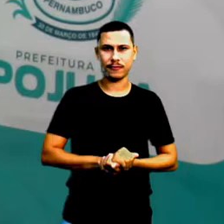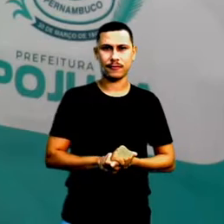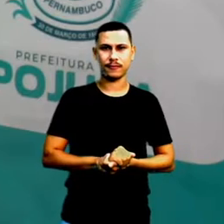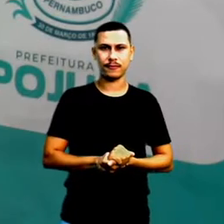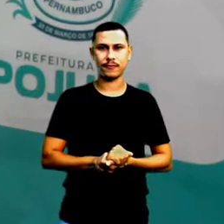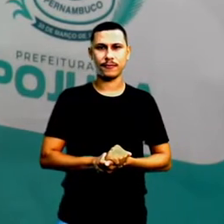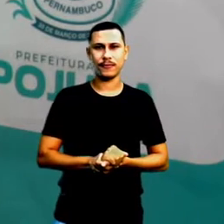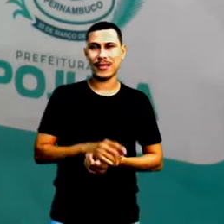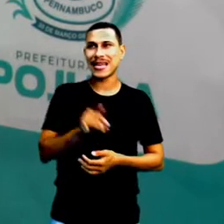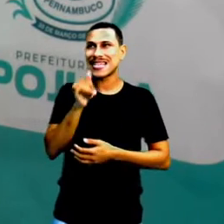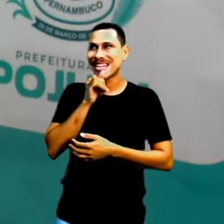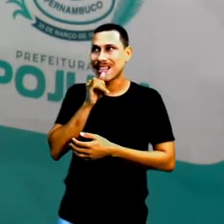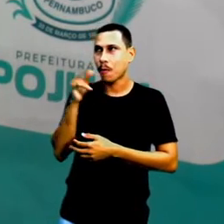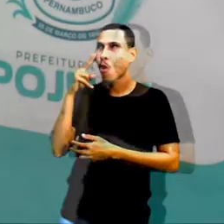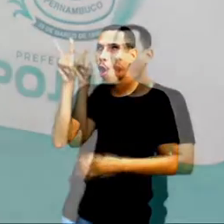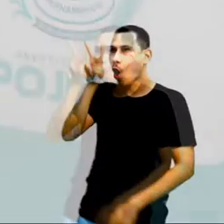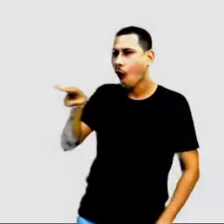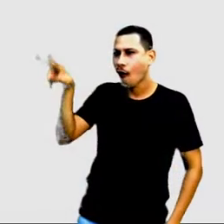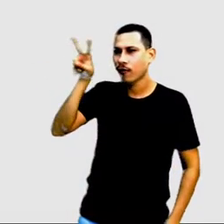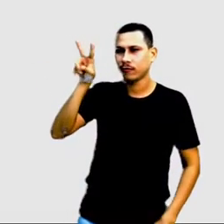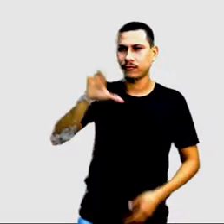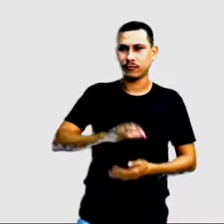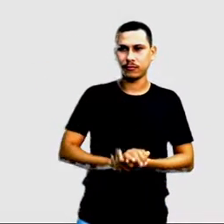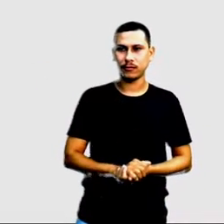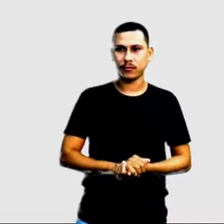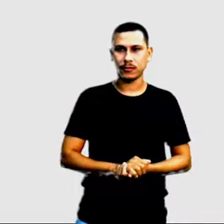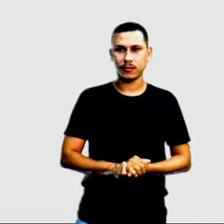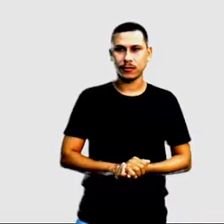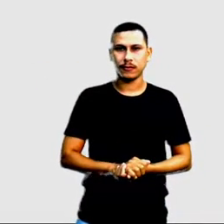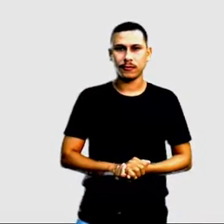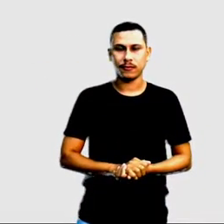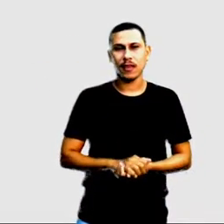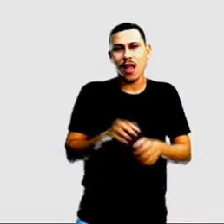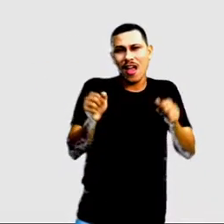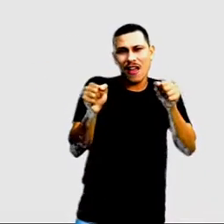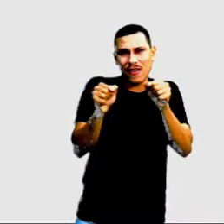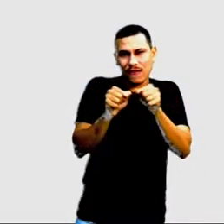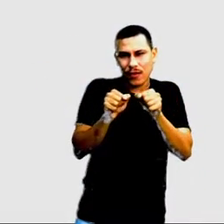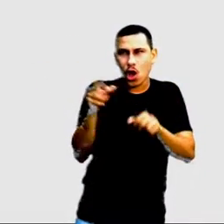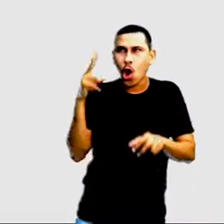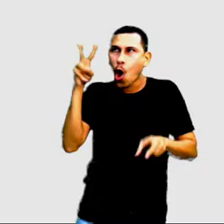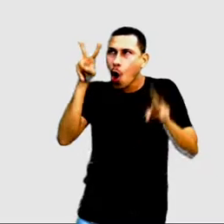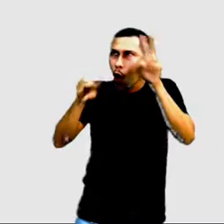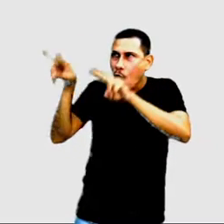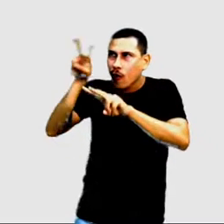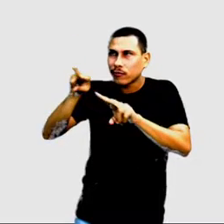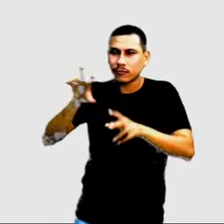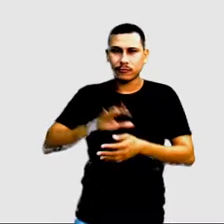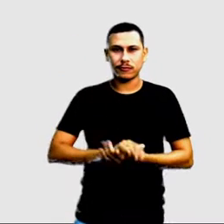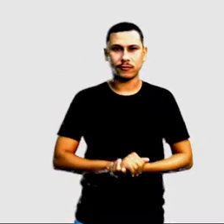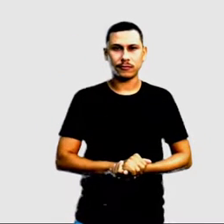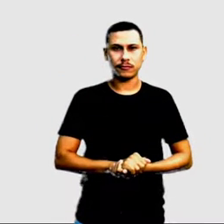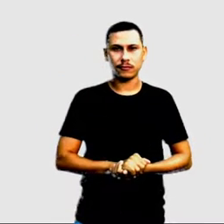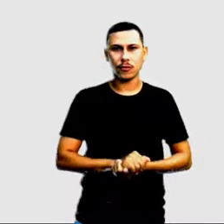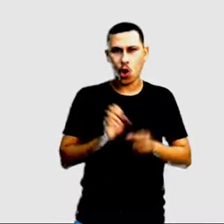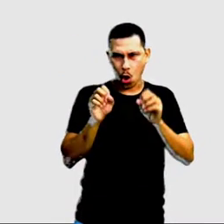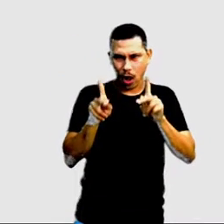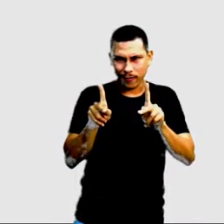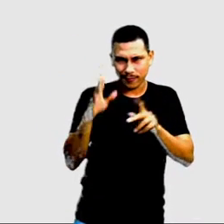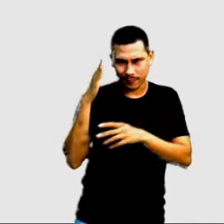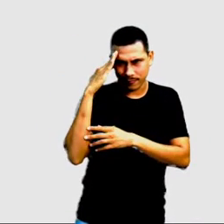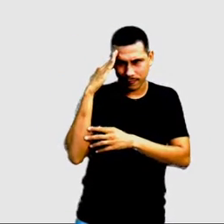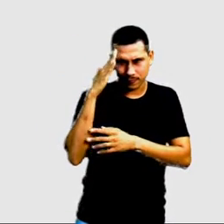olha o exemplo aqui que eu dou para vocês. Does she study English on Saturdays? Tranquilo até